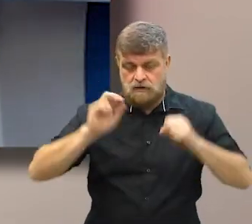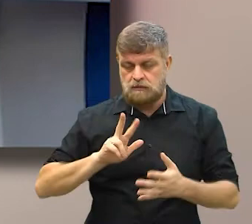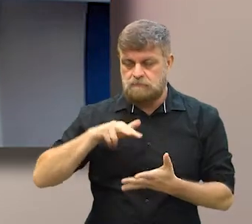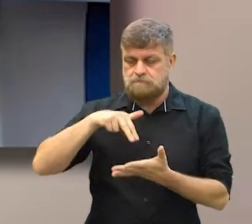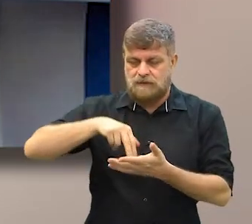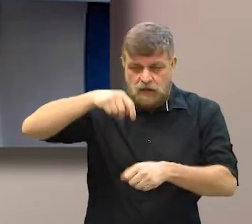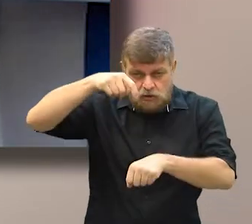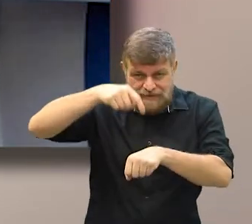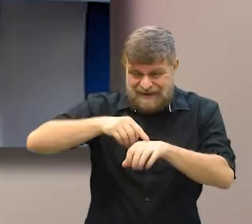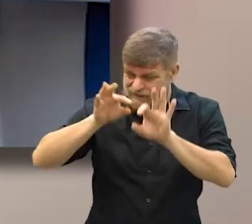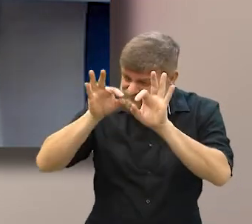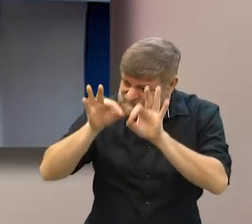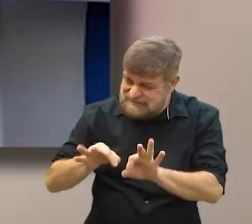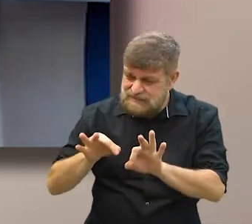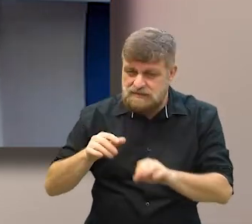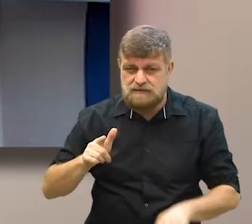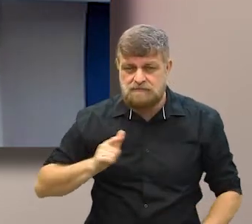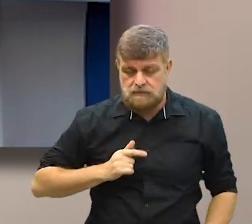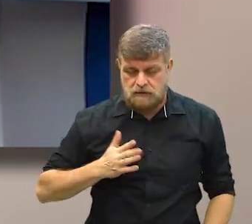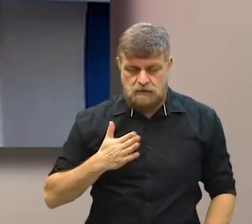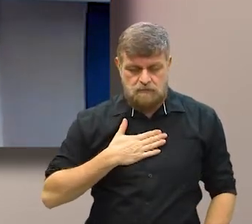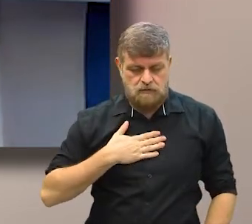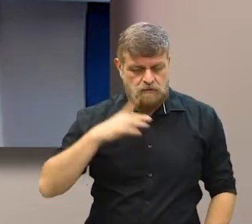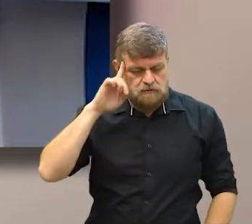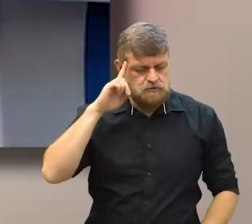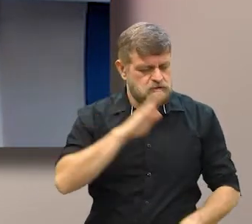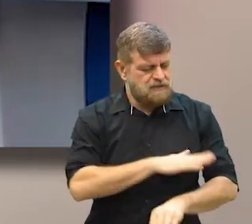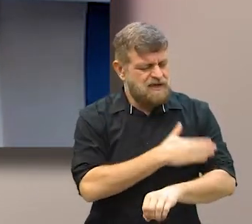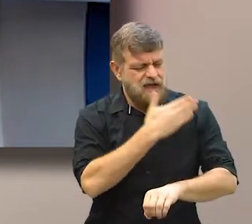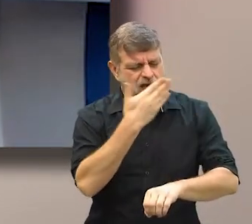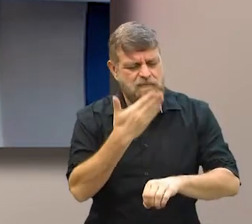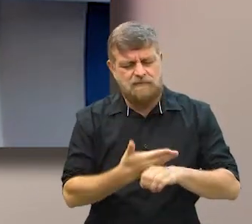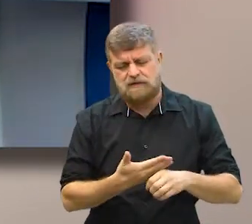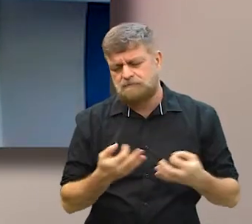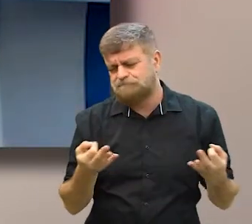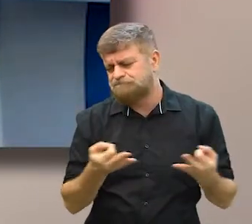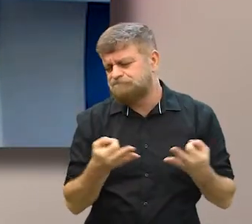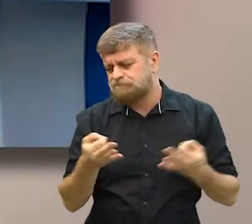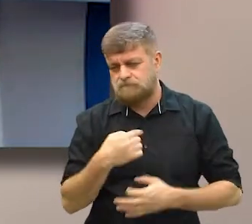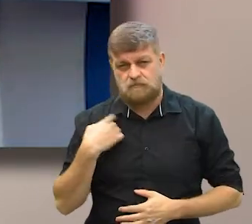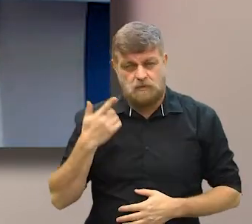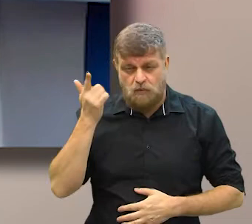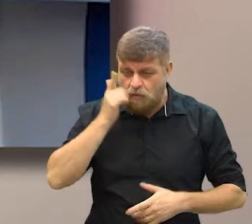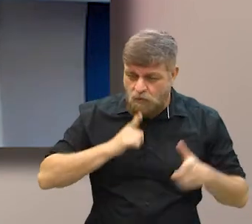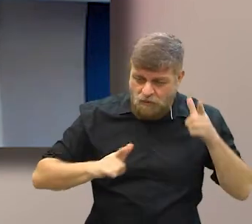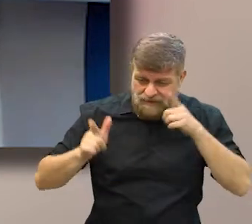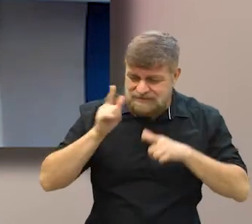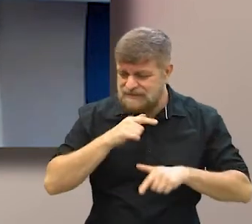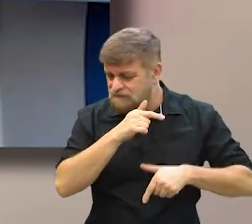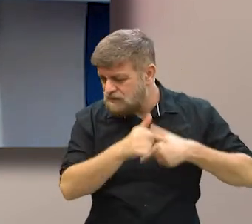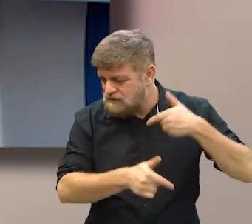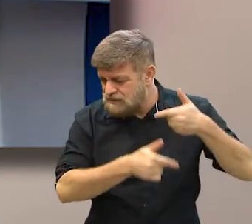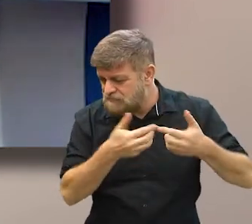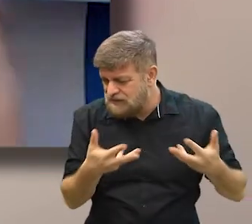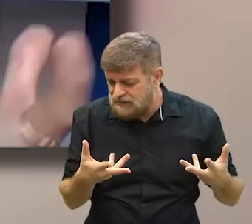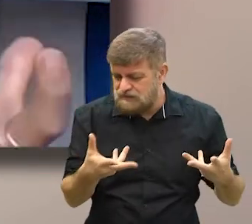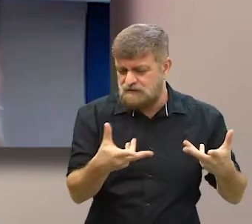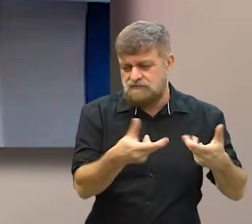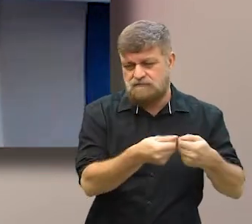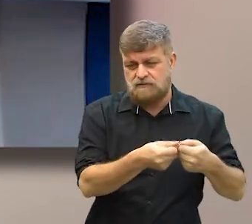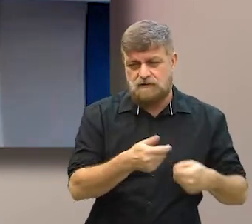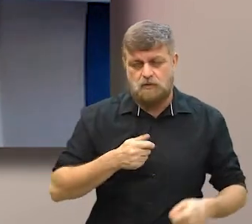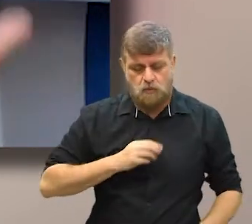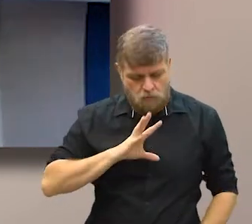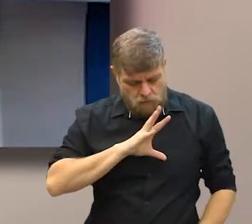desperta no horário X, meu dia amanhã vai ser super produtivo, vou conseguir fazer o meu trabalho com